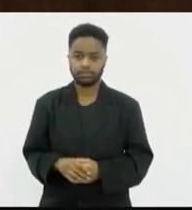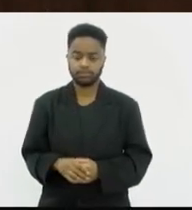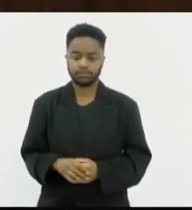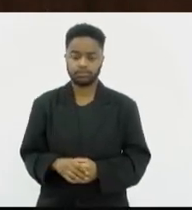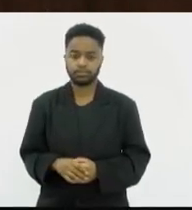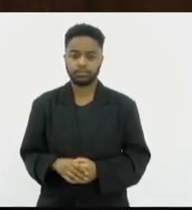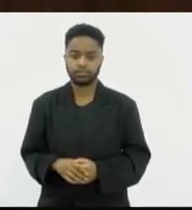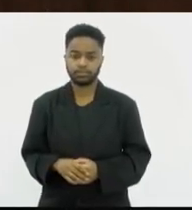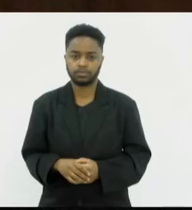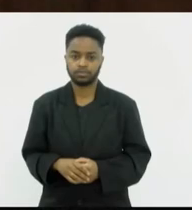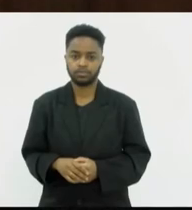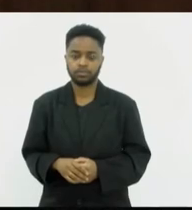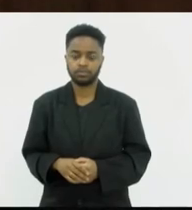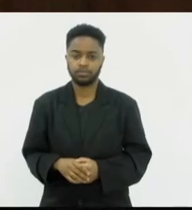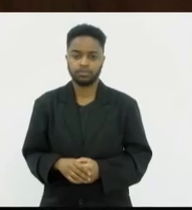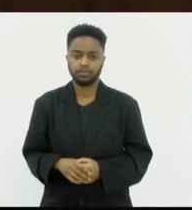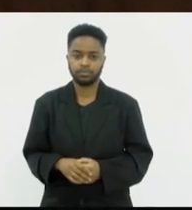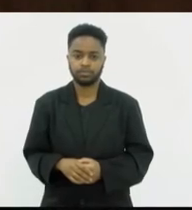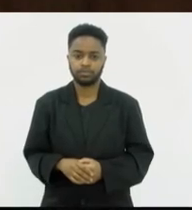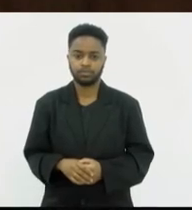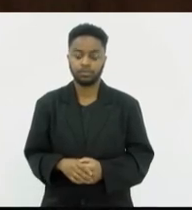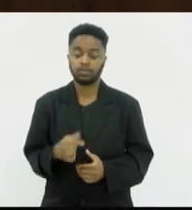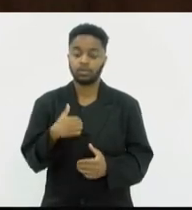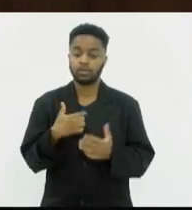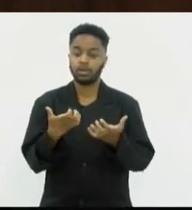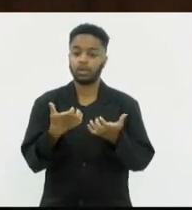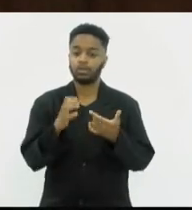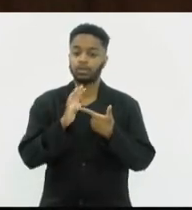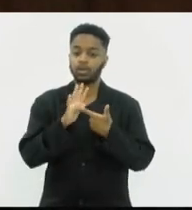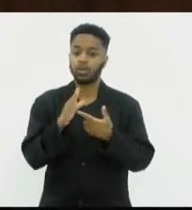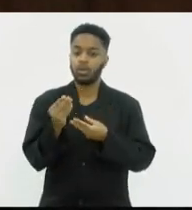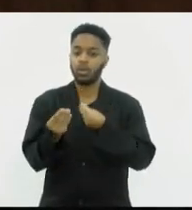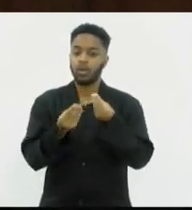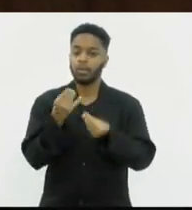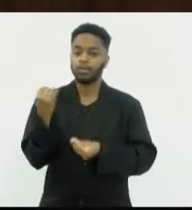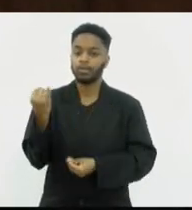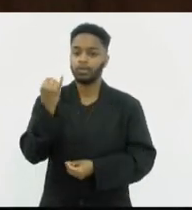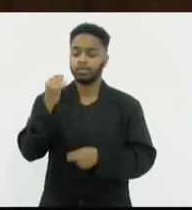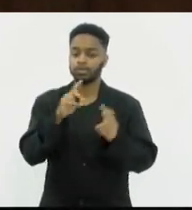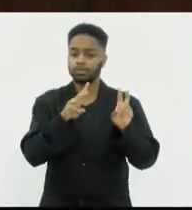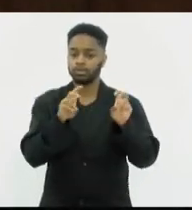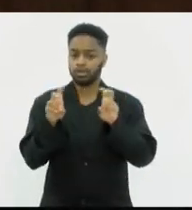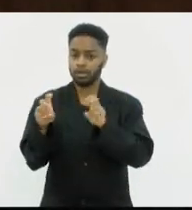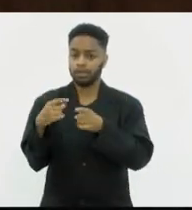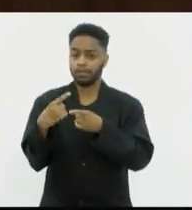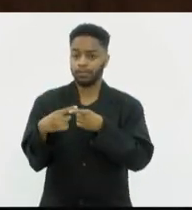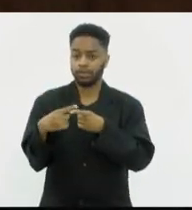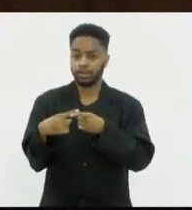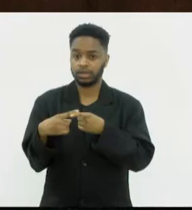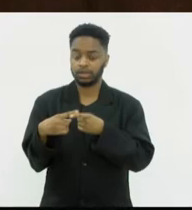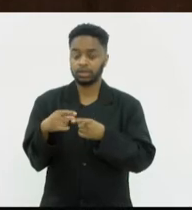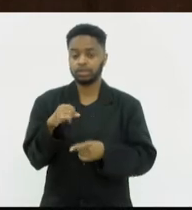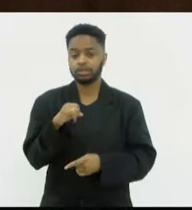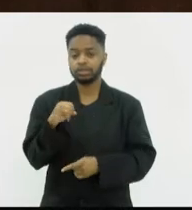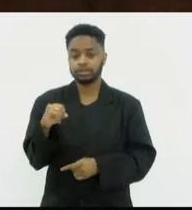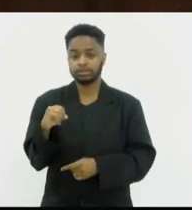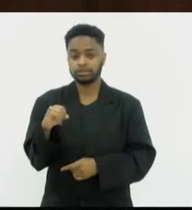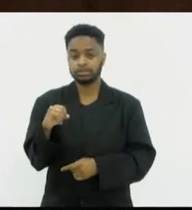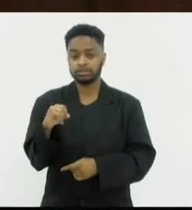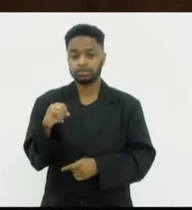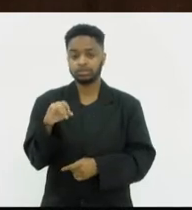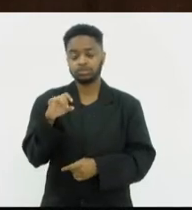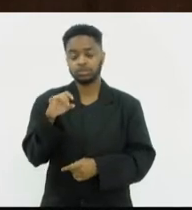meu companheiro professor Josemar, falar da importância disso, né? Não basta ser um movimento, não